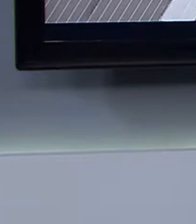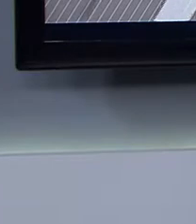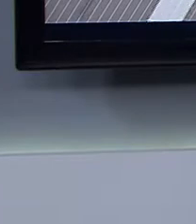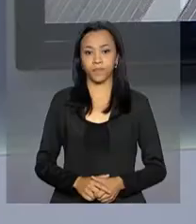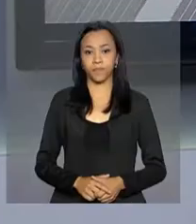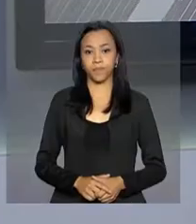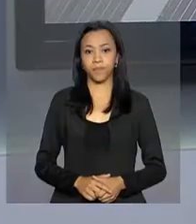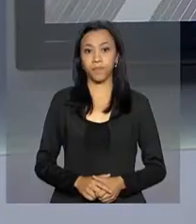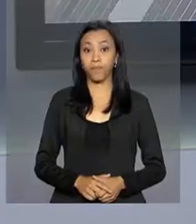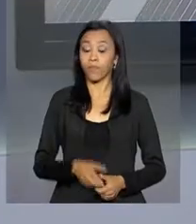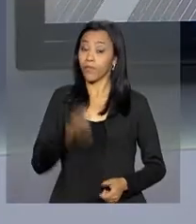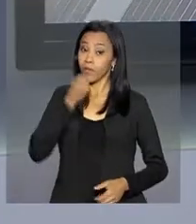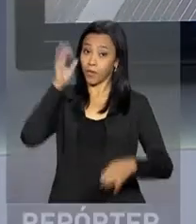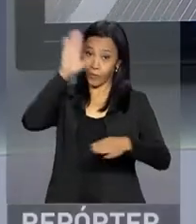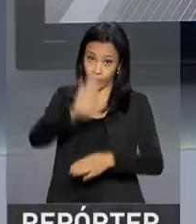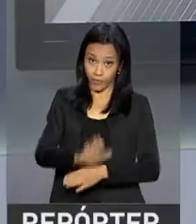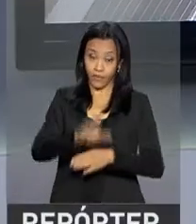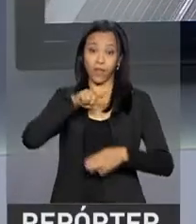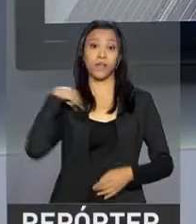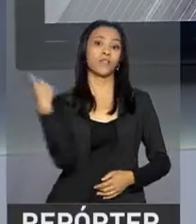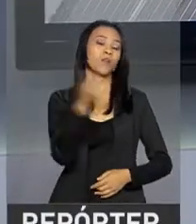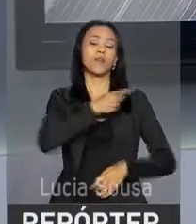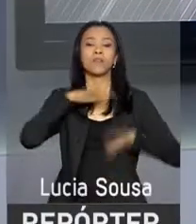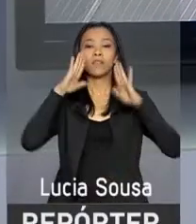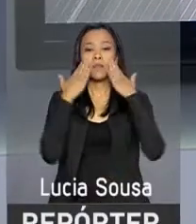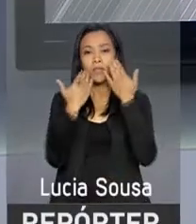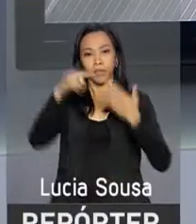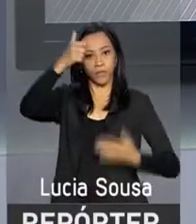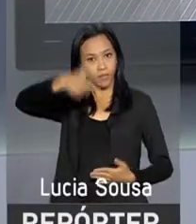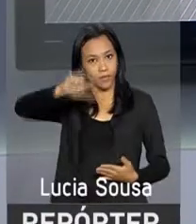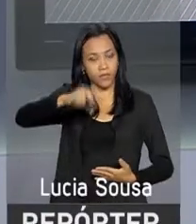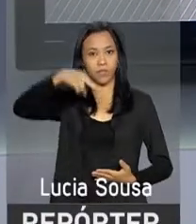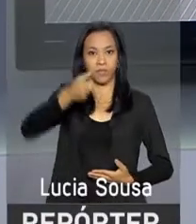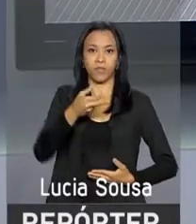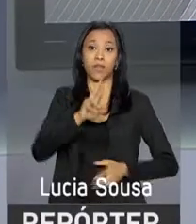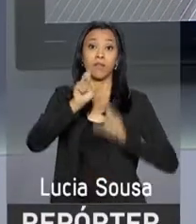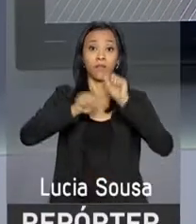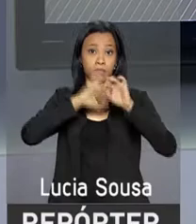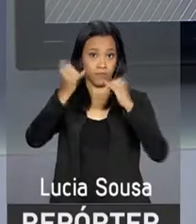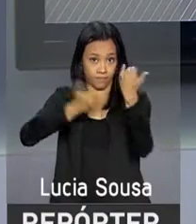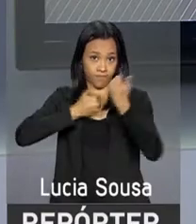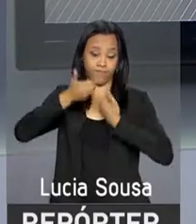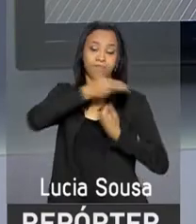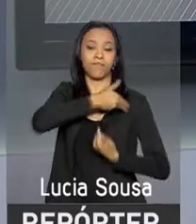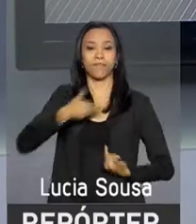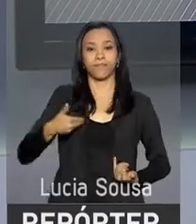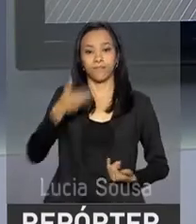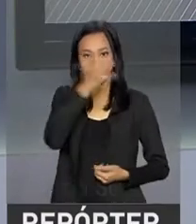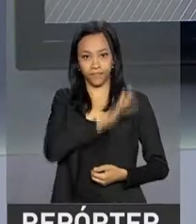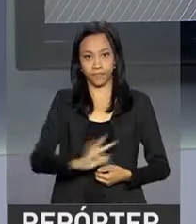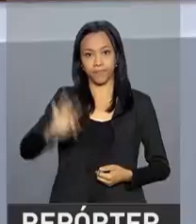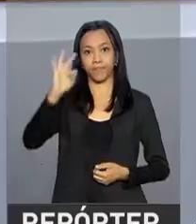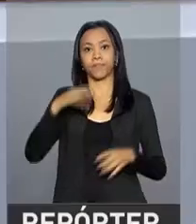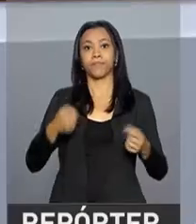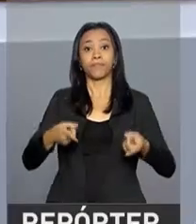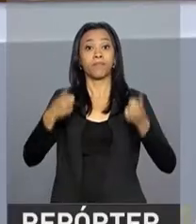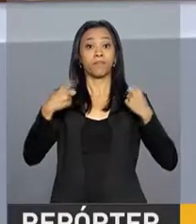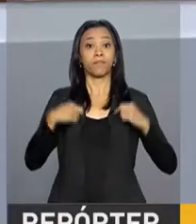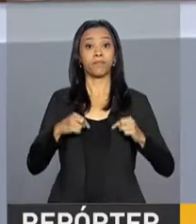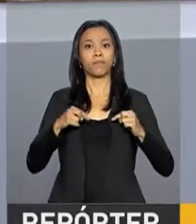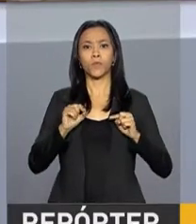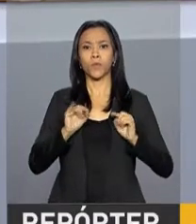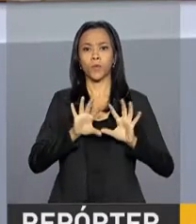olá boa tarde estamos de volta com mais uma edição do repórter nbr e as notícias do governo federal a